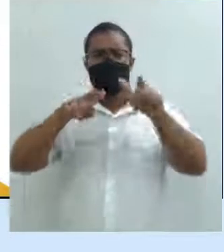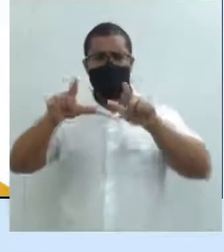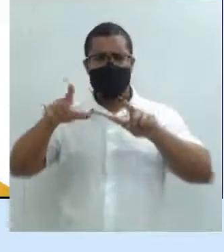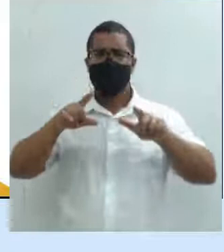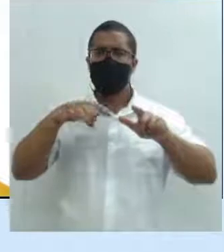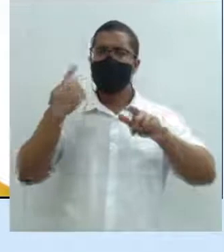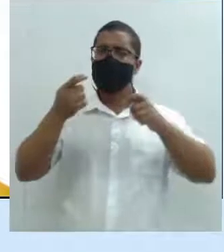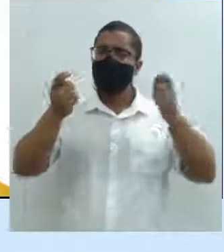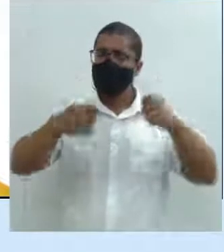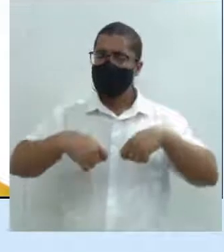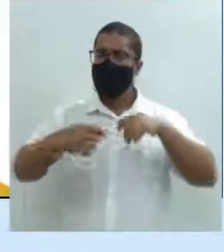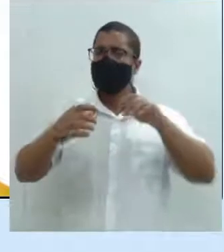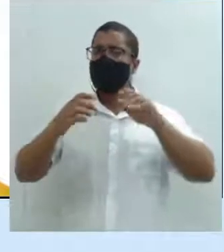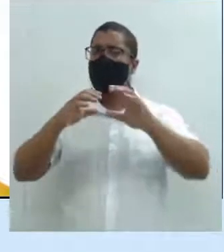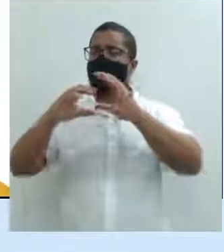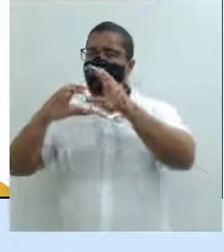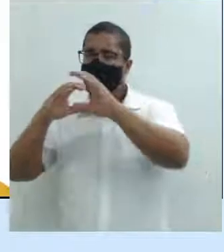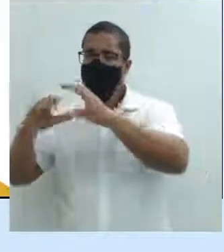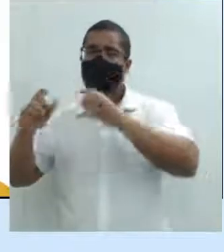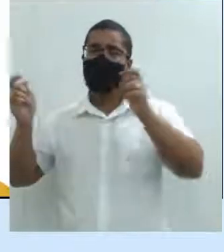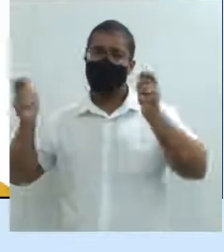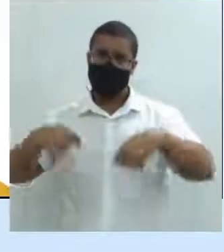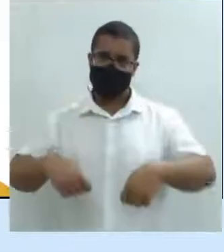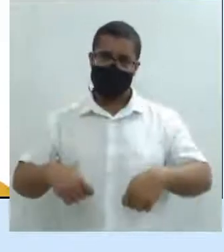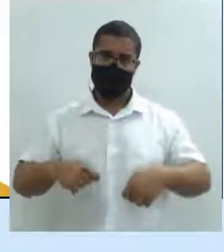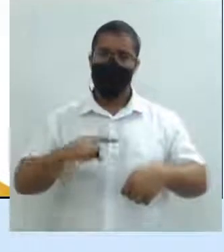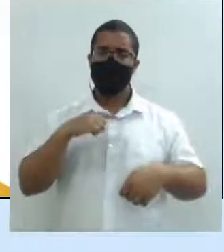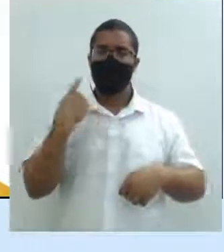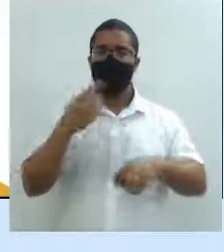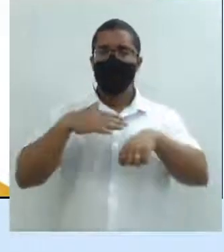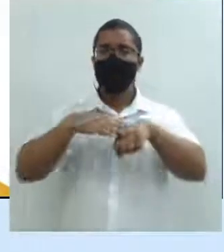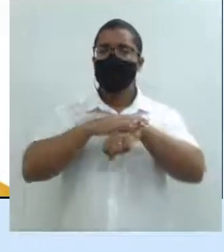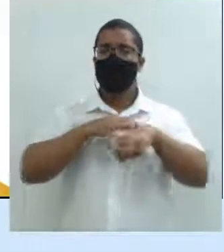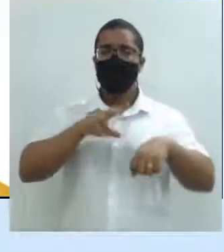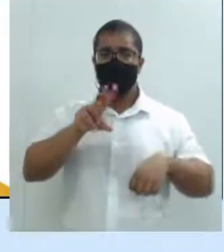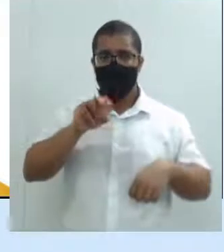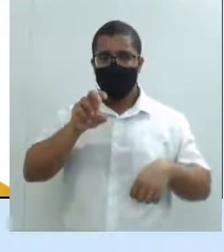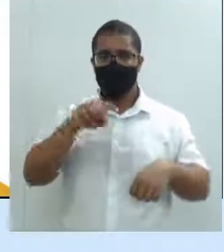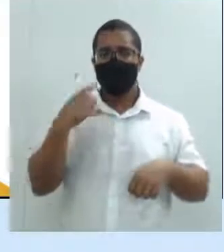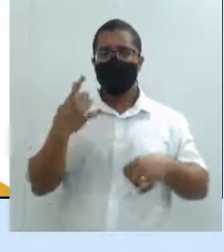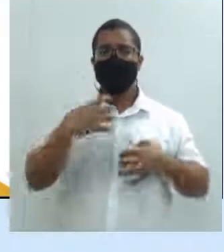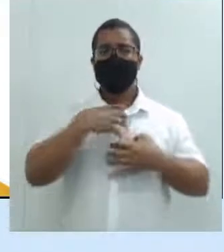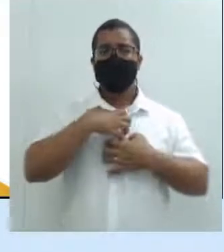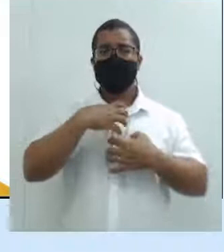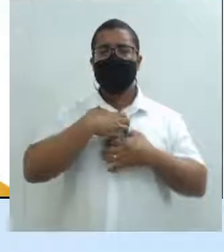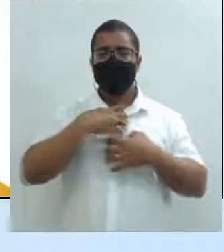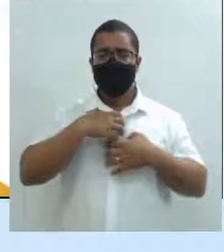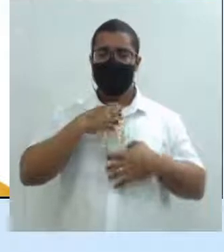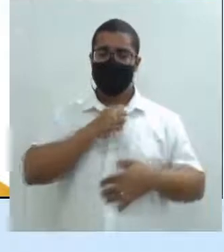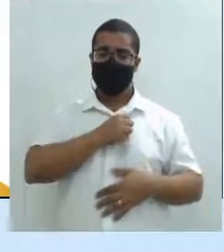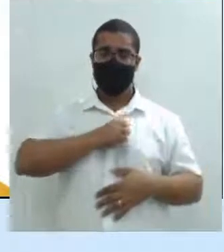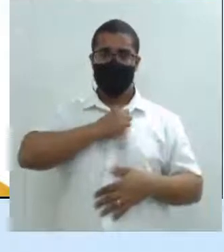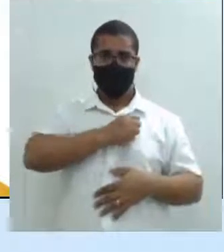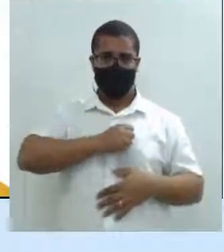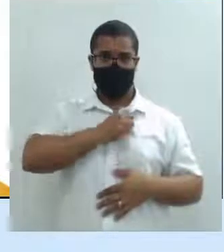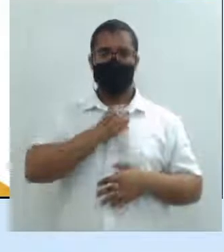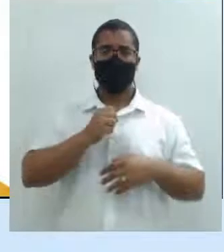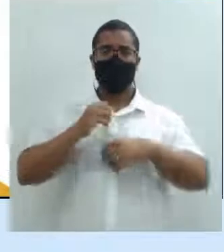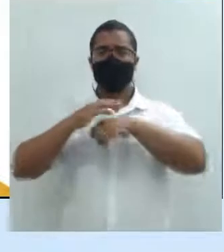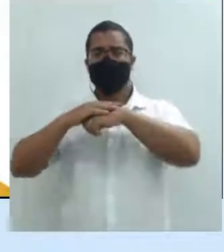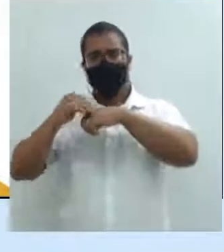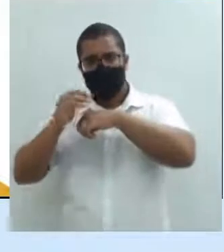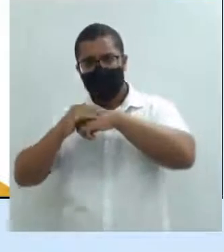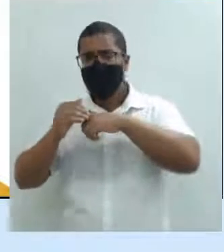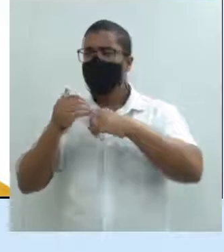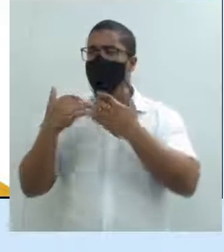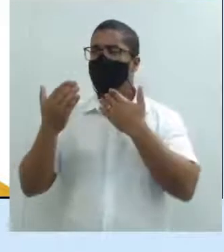fala normalmente com a nossa avó, a gente fala para poder compartilhar um sentimento de saudade, de carinho.